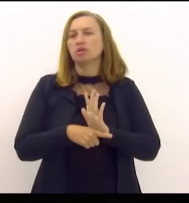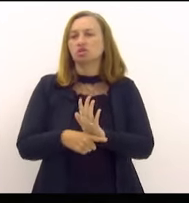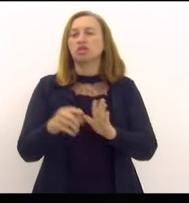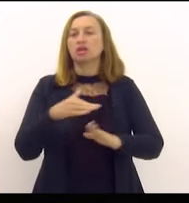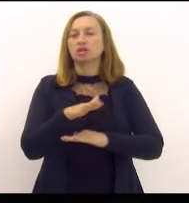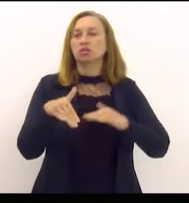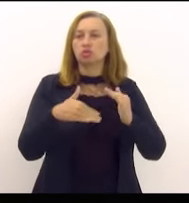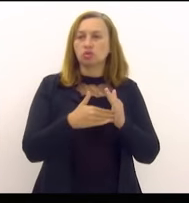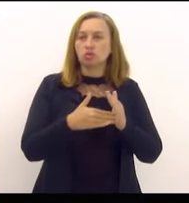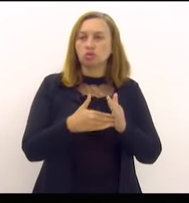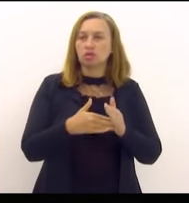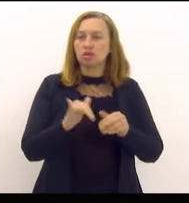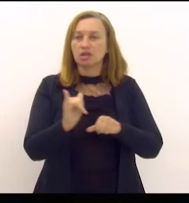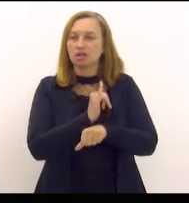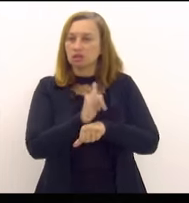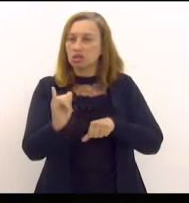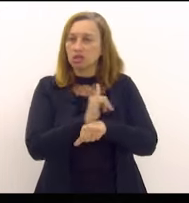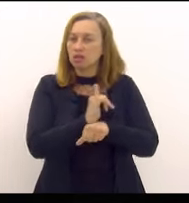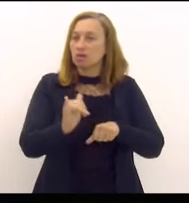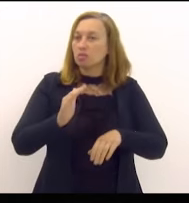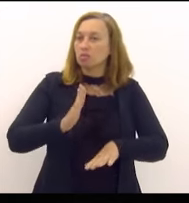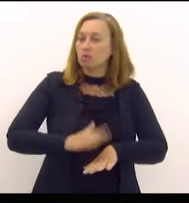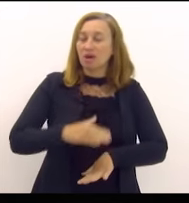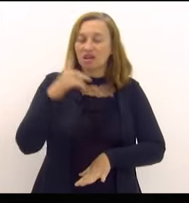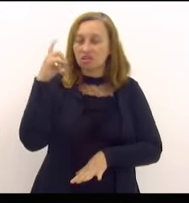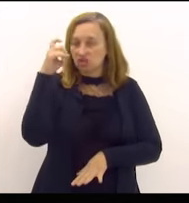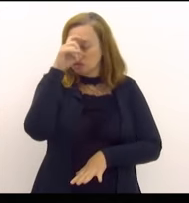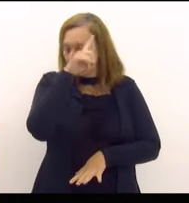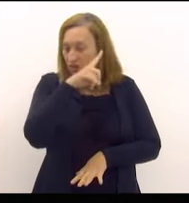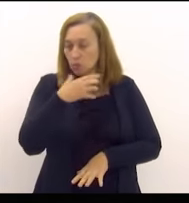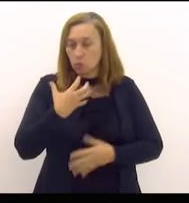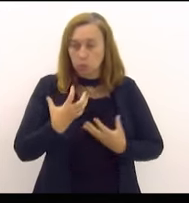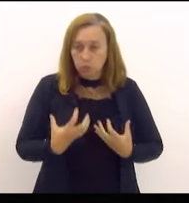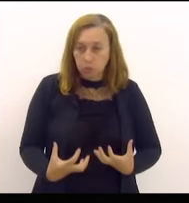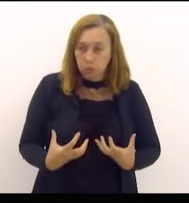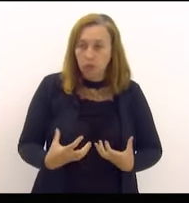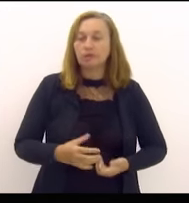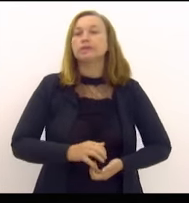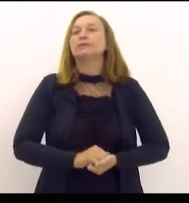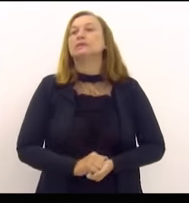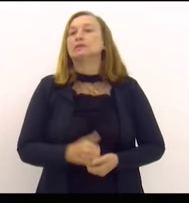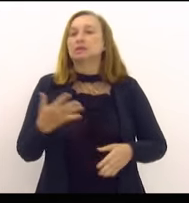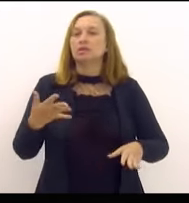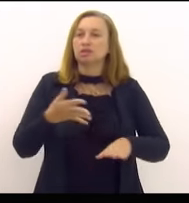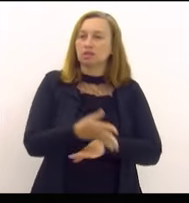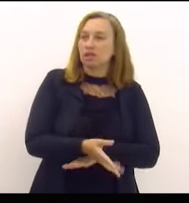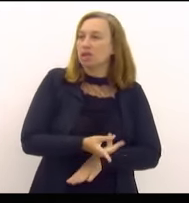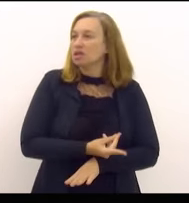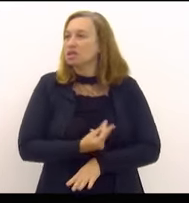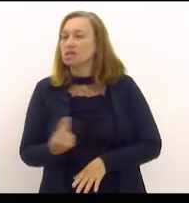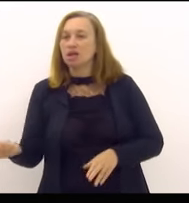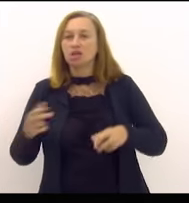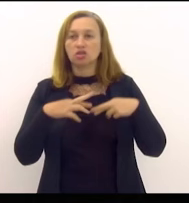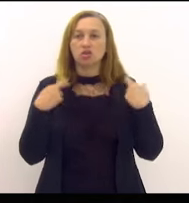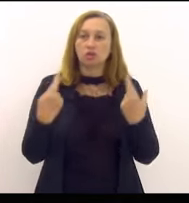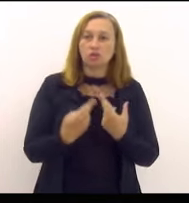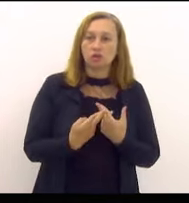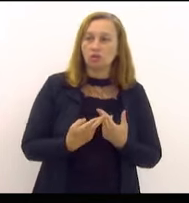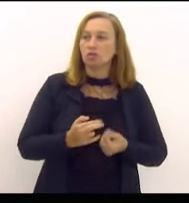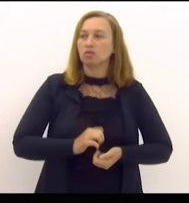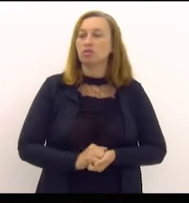todas essas articulações, por mais exaustivo que esteja sendo entrar e sair de reuniões